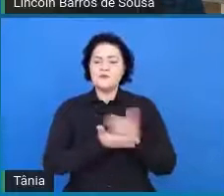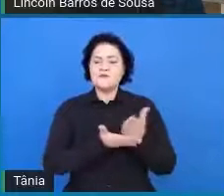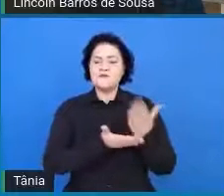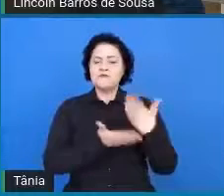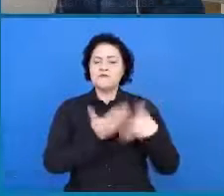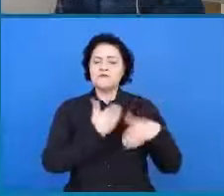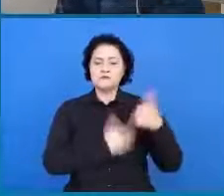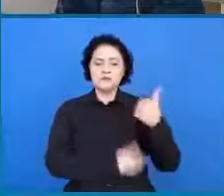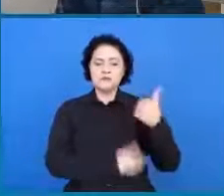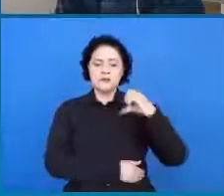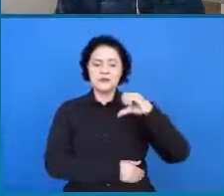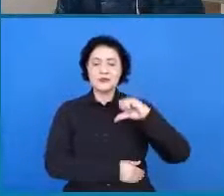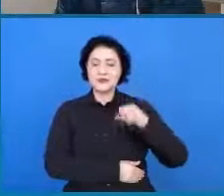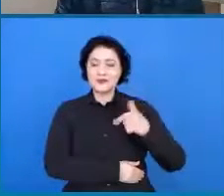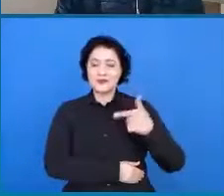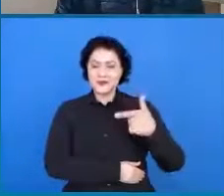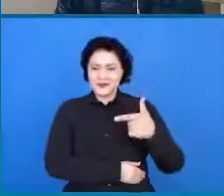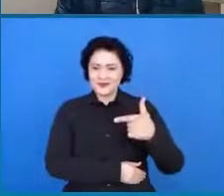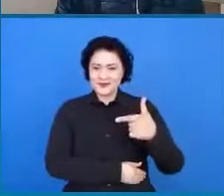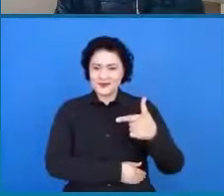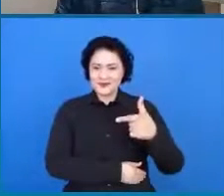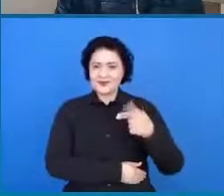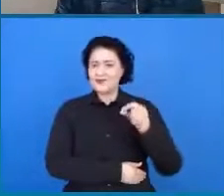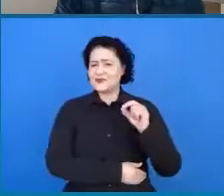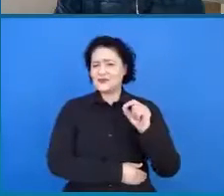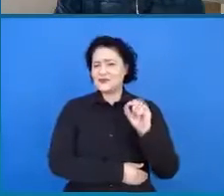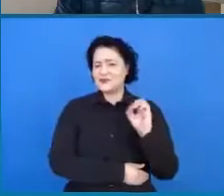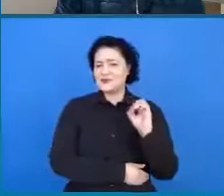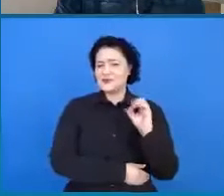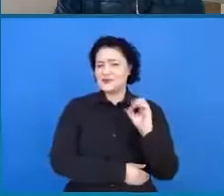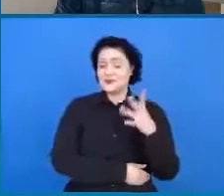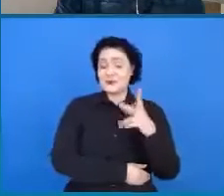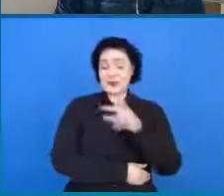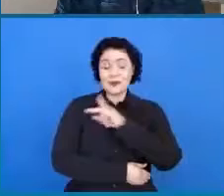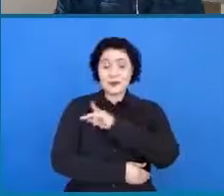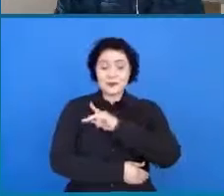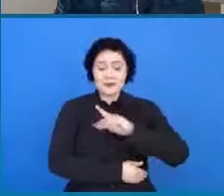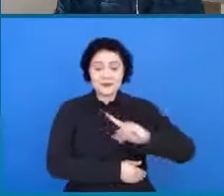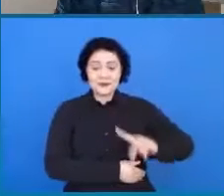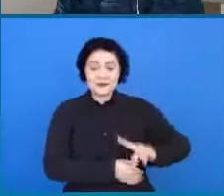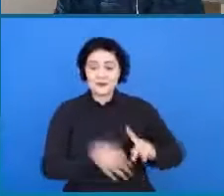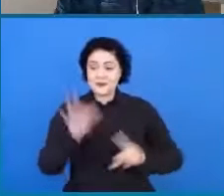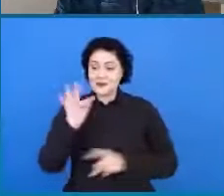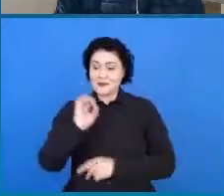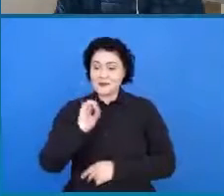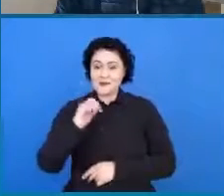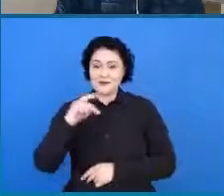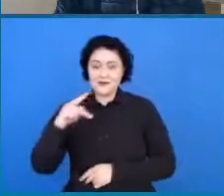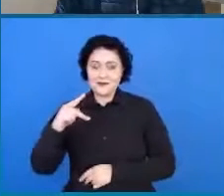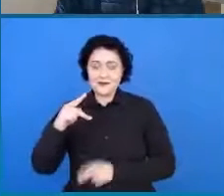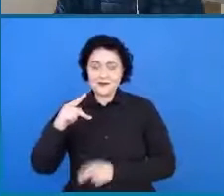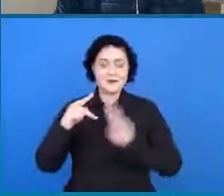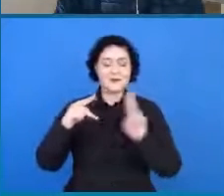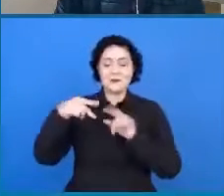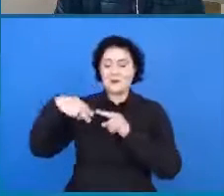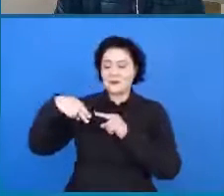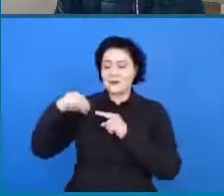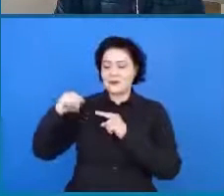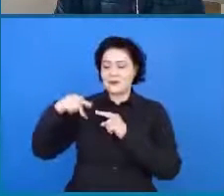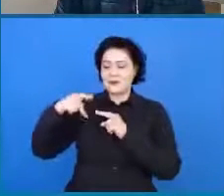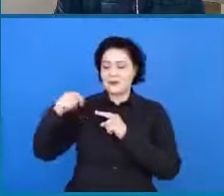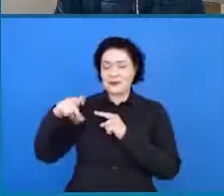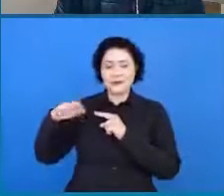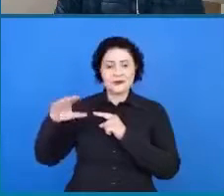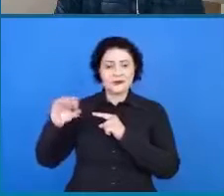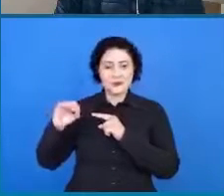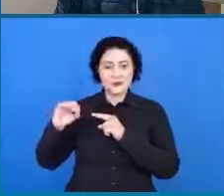1992 eu recebi a visita do então presidente da Federação Espírita Napoleão Araújo e junto com ele